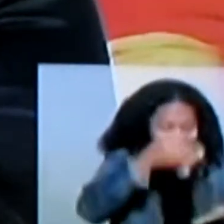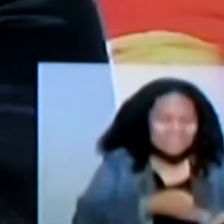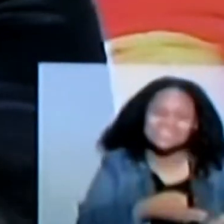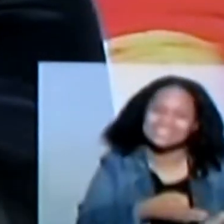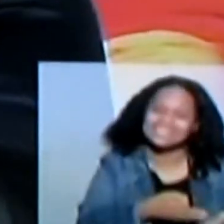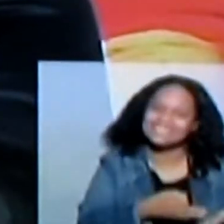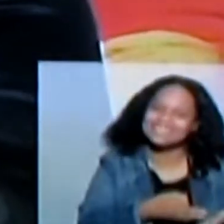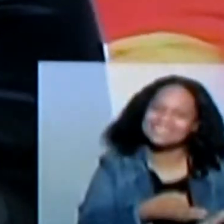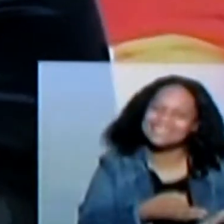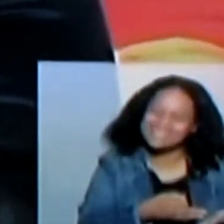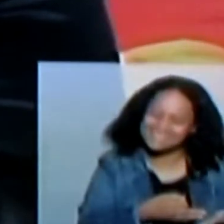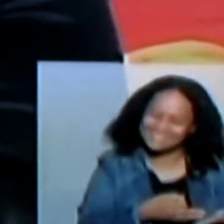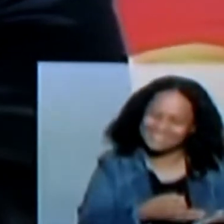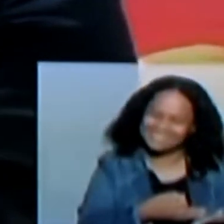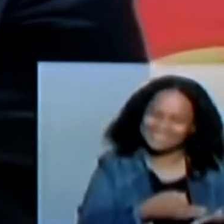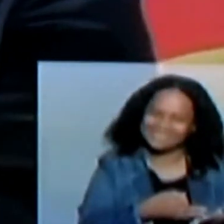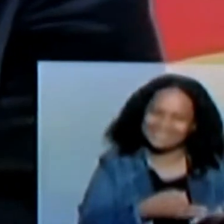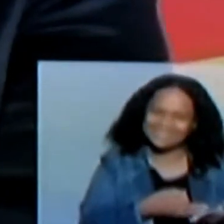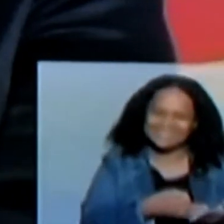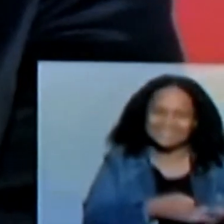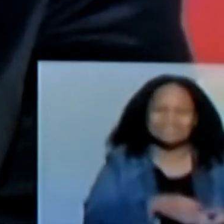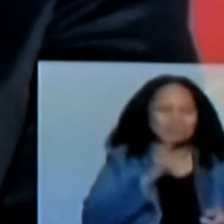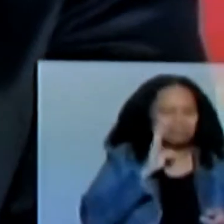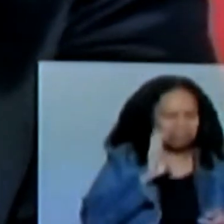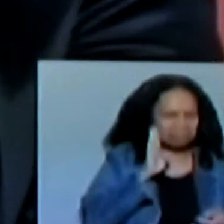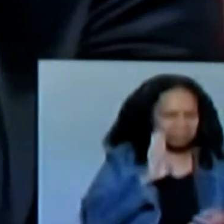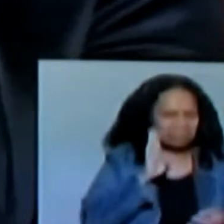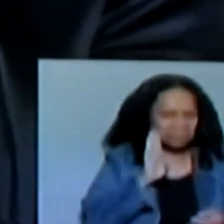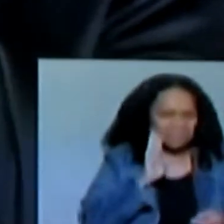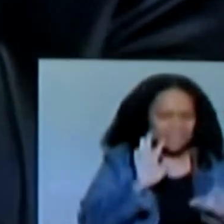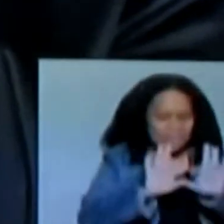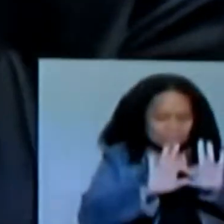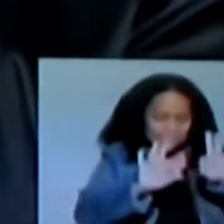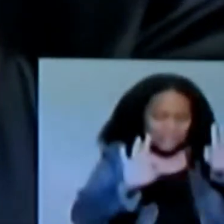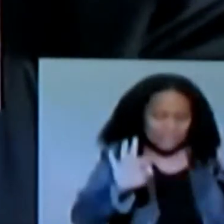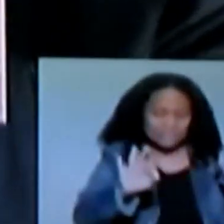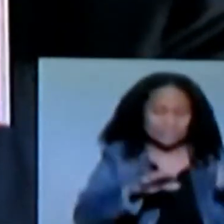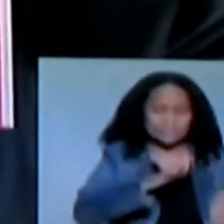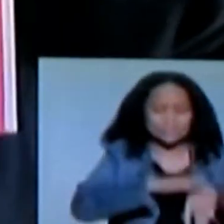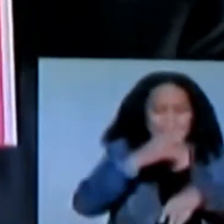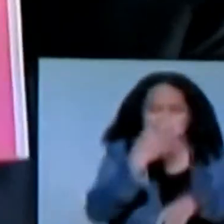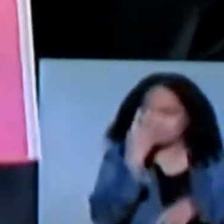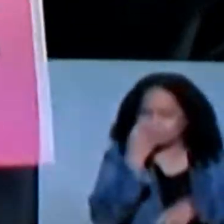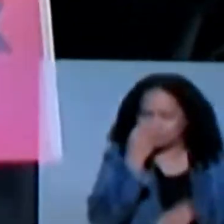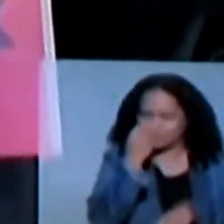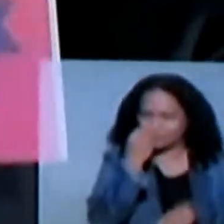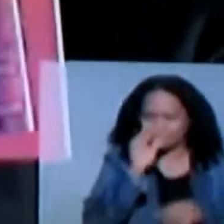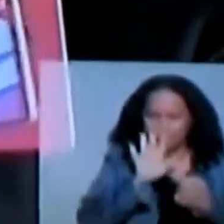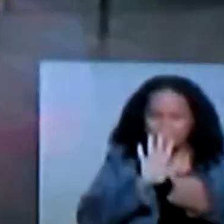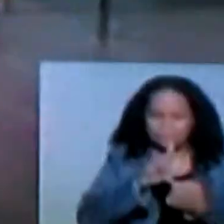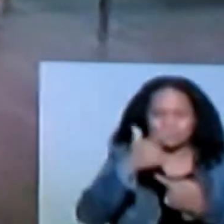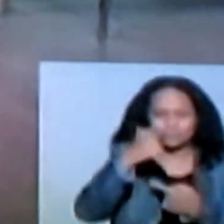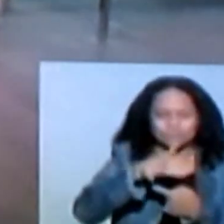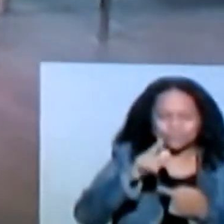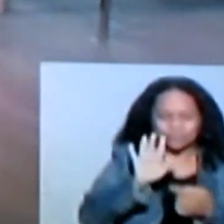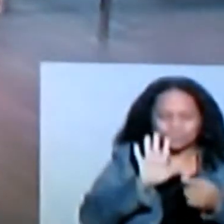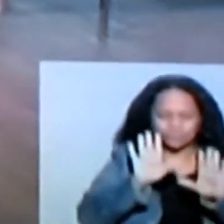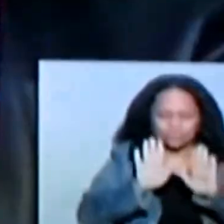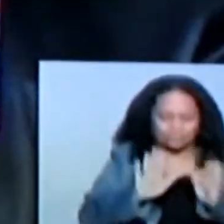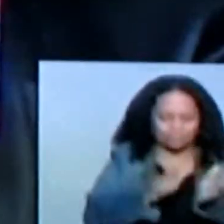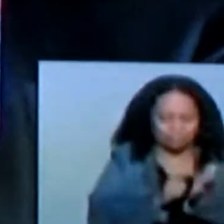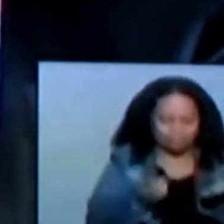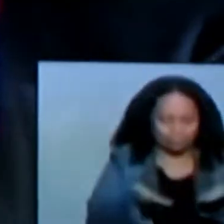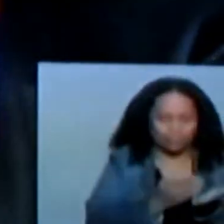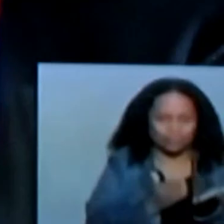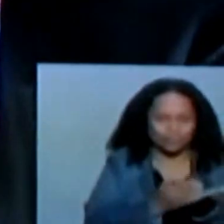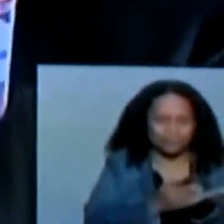livro certo. Que é essa frase aqui. Demais. Virou até imã. Demais. Que muito, acho que é a frase que tiraram mais foto. Mostra de novo a capa,